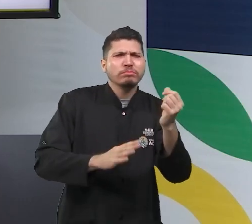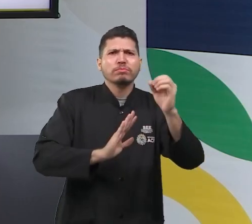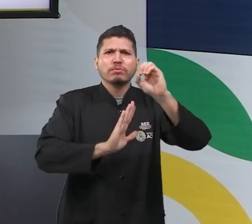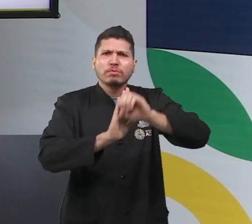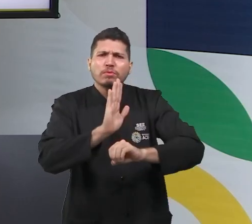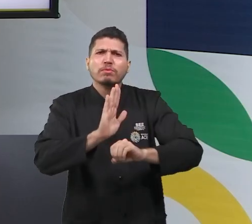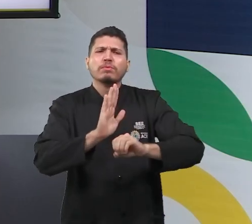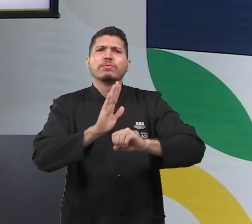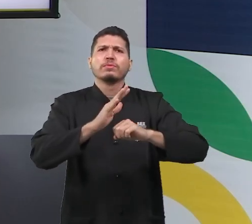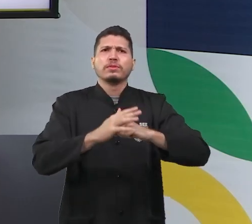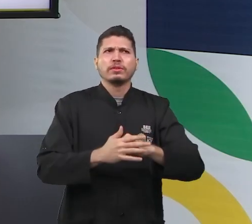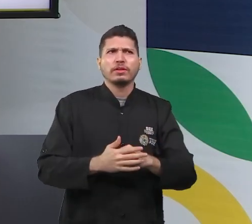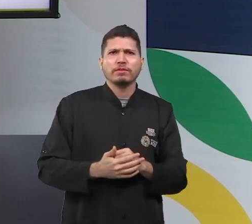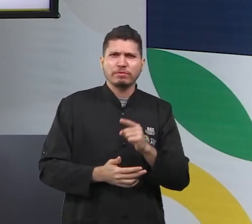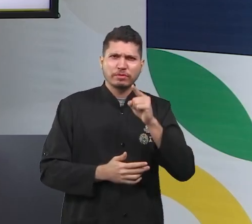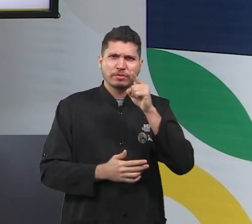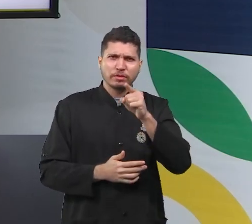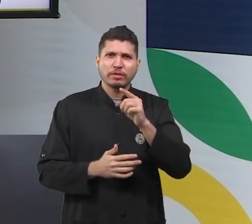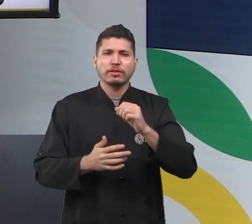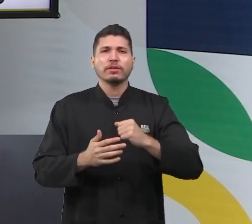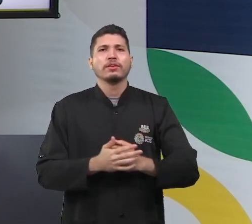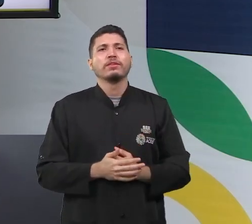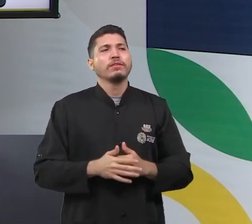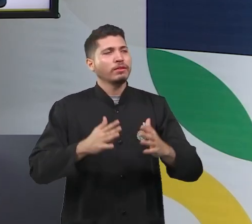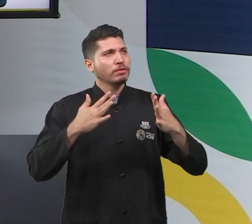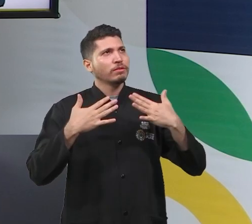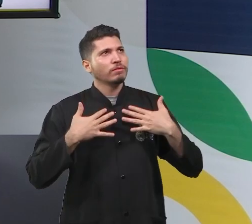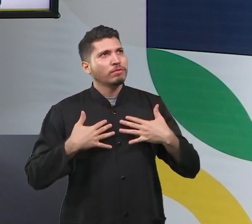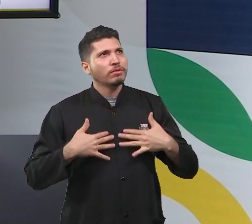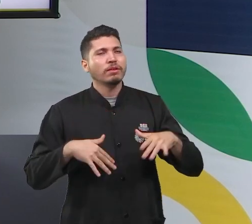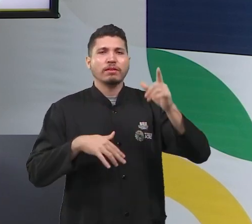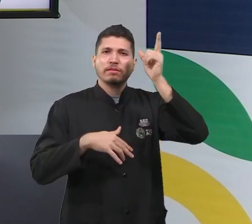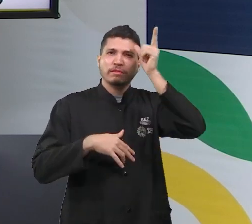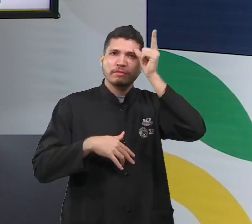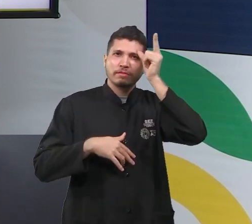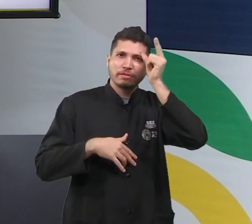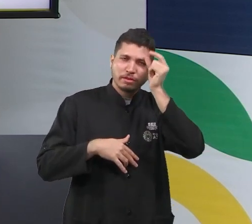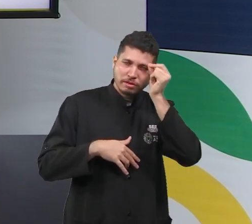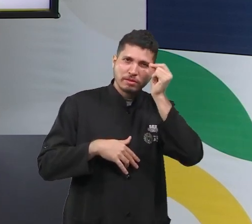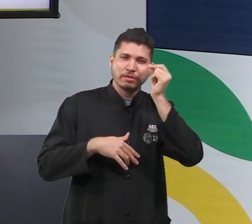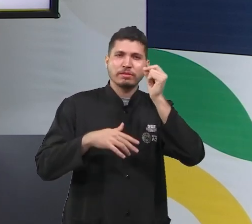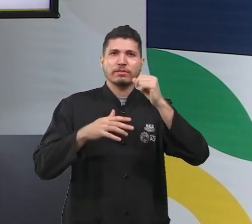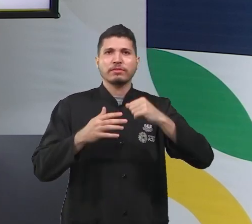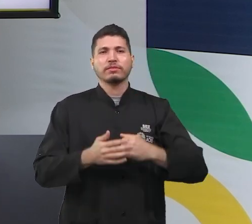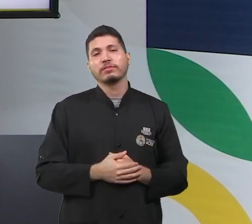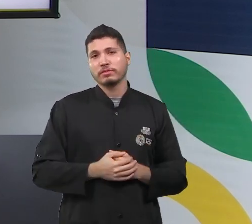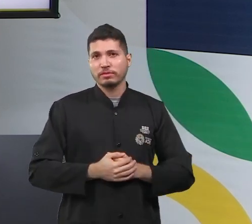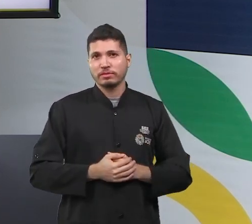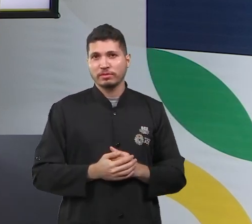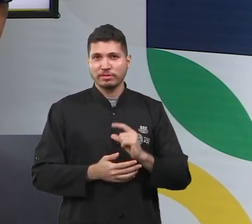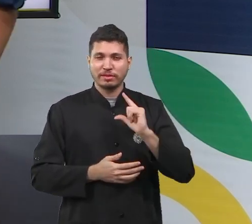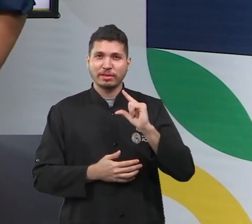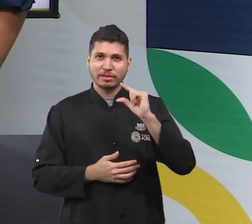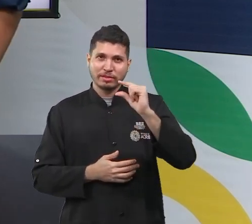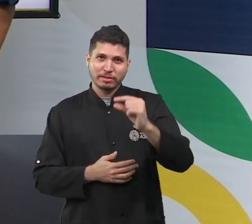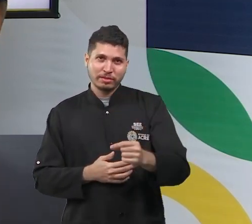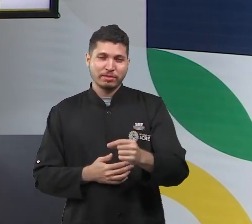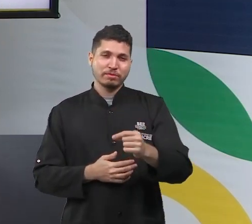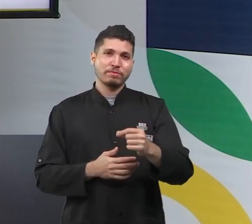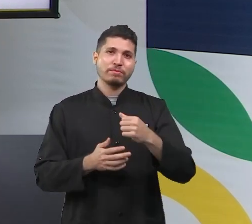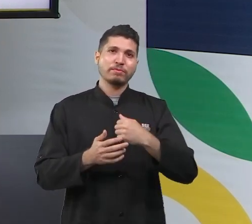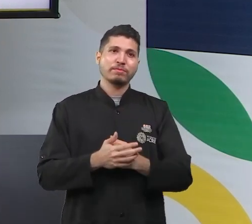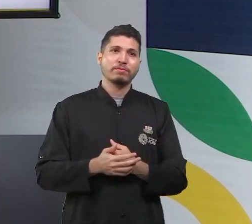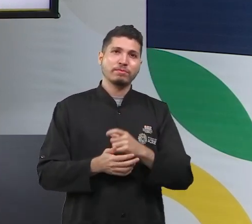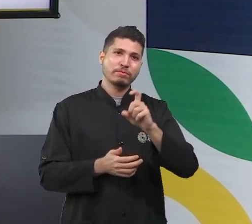É você sair do vermelho? Então, você tem que definir esse objetivo. Se o seu objetivo é